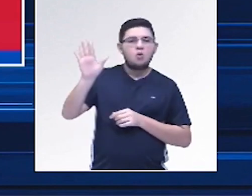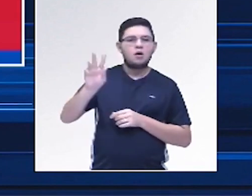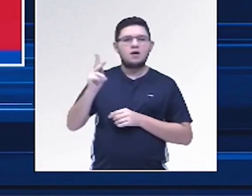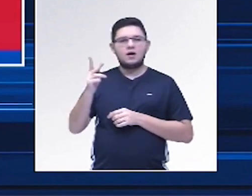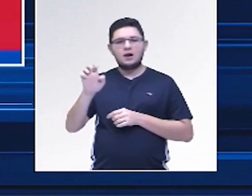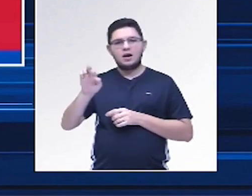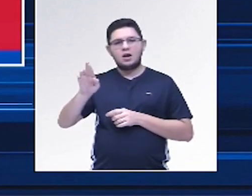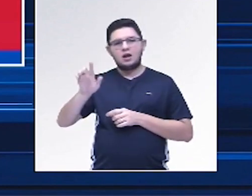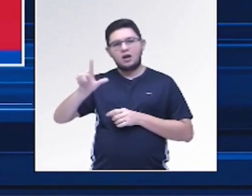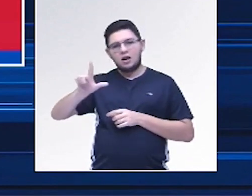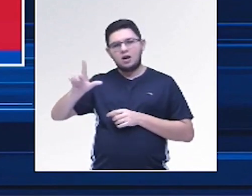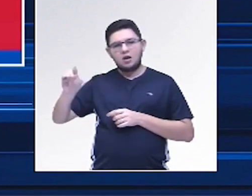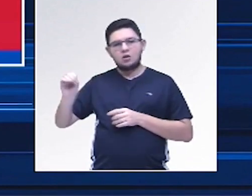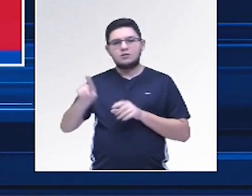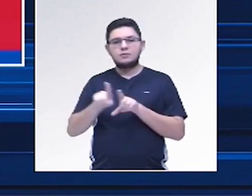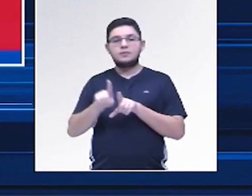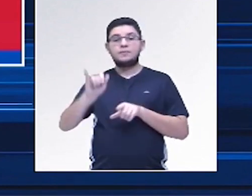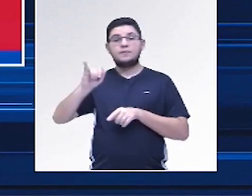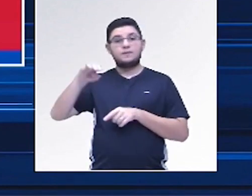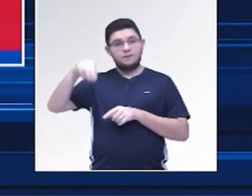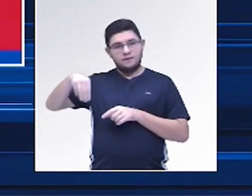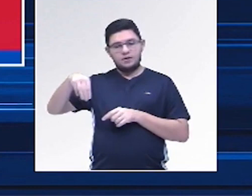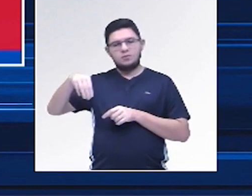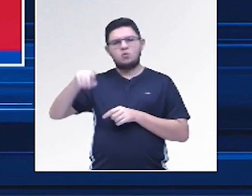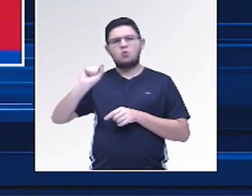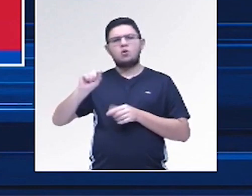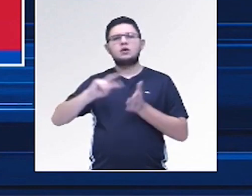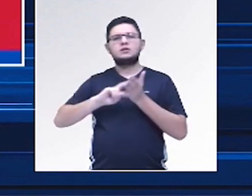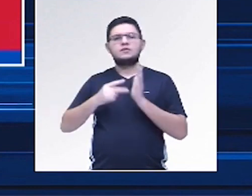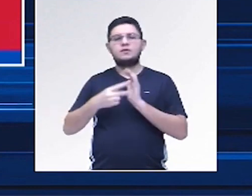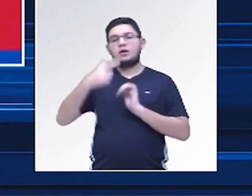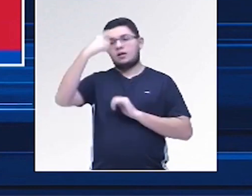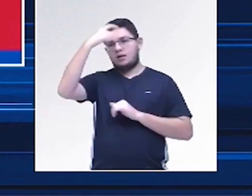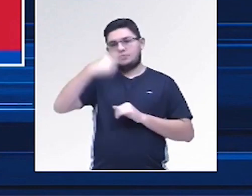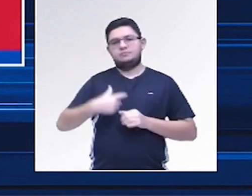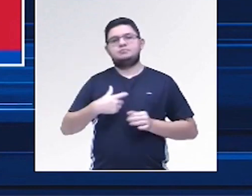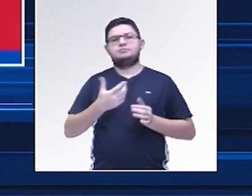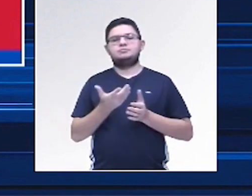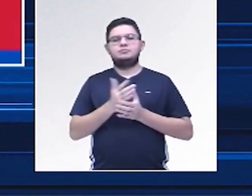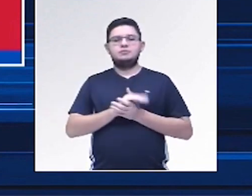Potira. I'm Potira. I'm Potira. Continuando.